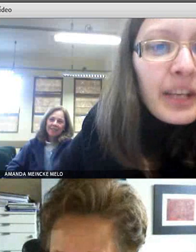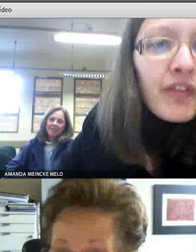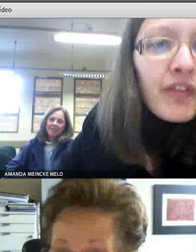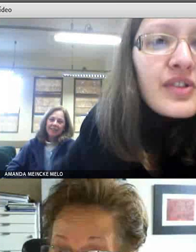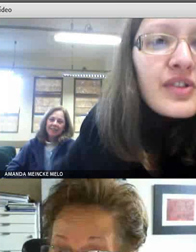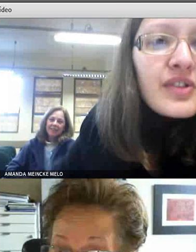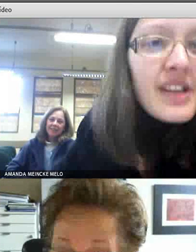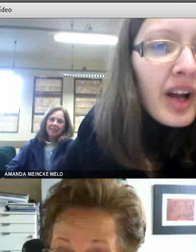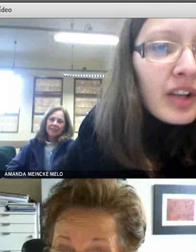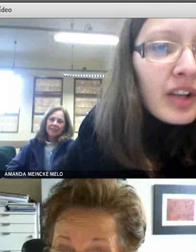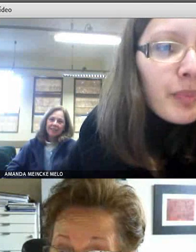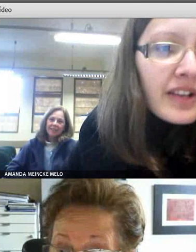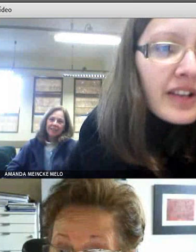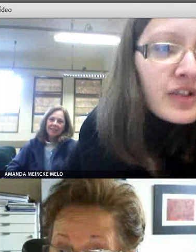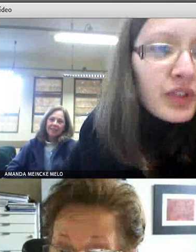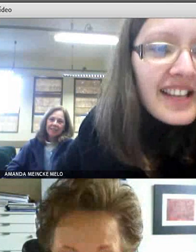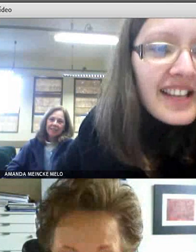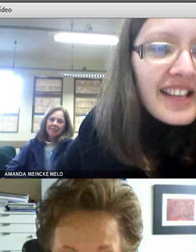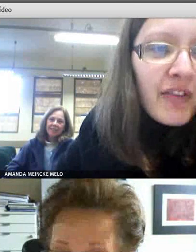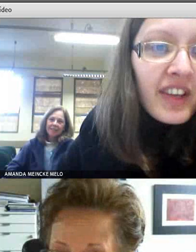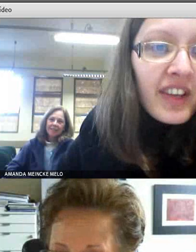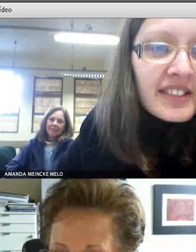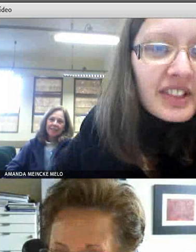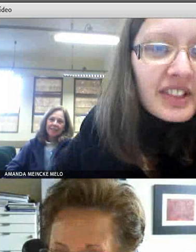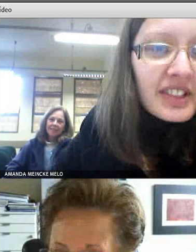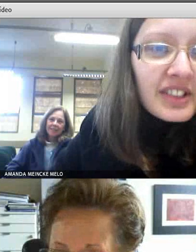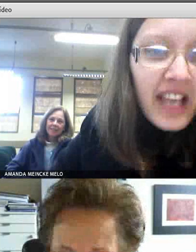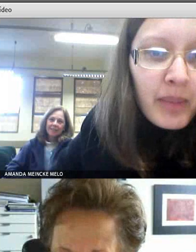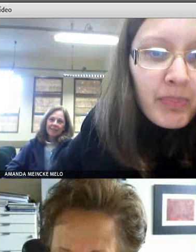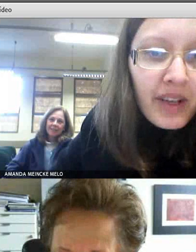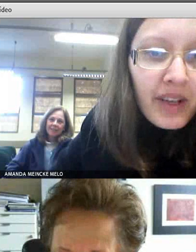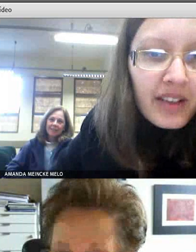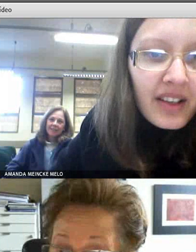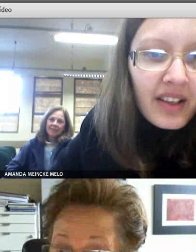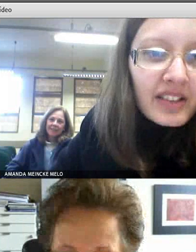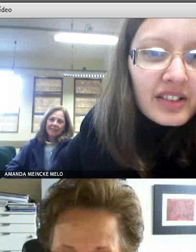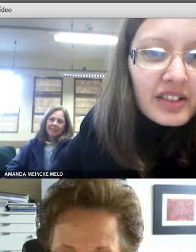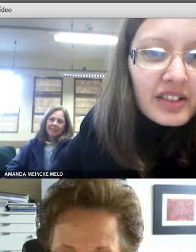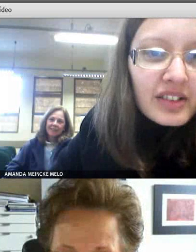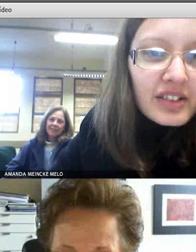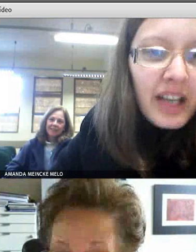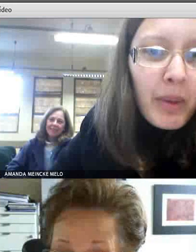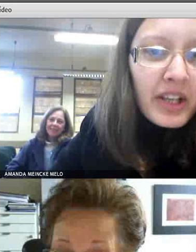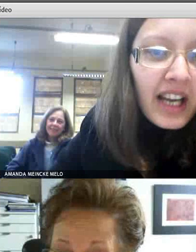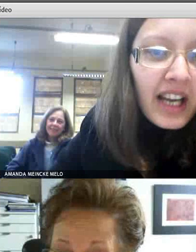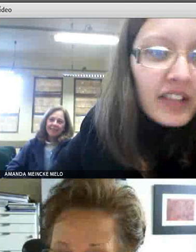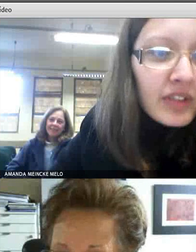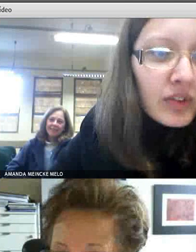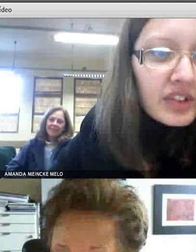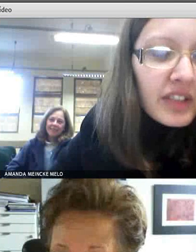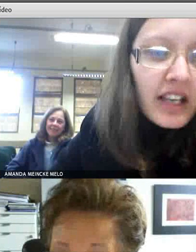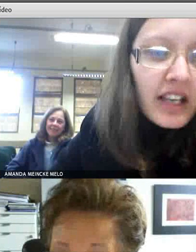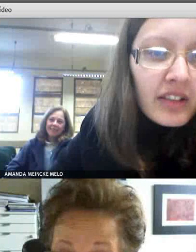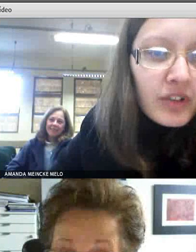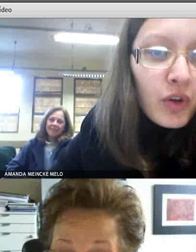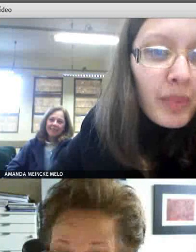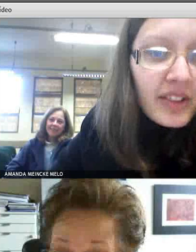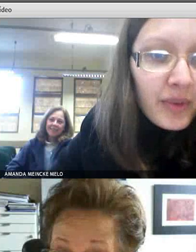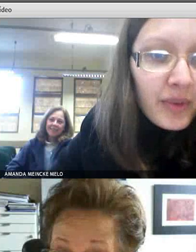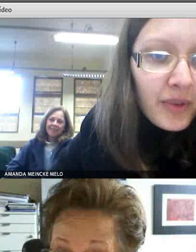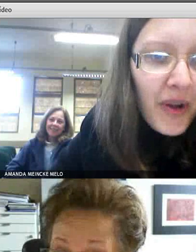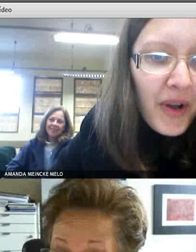eu professores, assim, eu como aluno peço tô, muito que desafiem seus alunos pra sempre. Um evento com a sou Pampa, extremamente grato a todos que fizeram isso